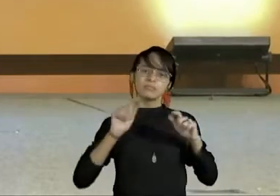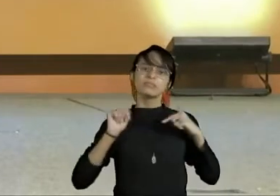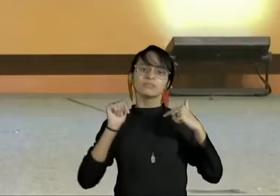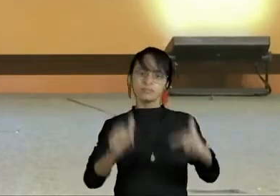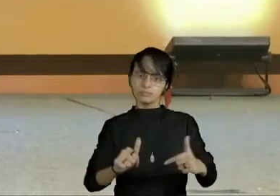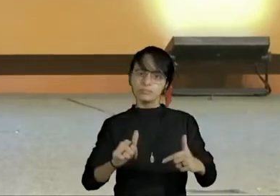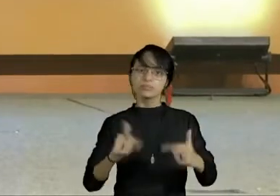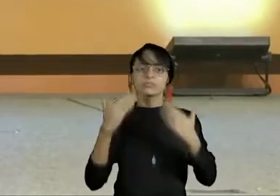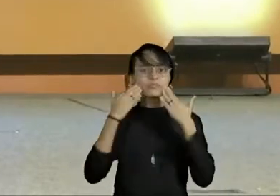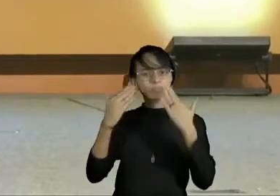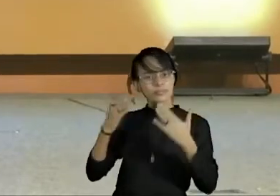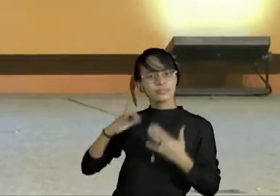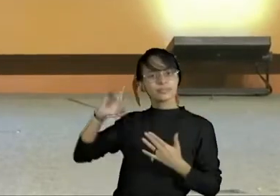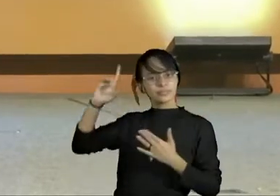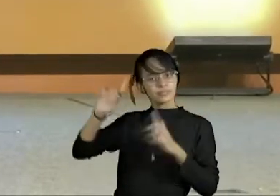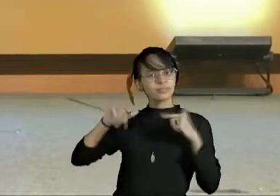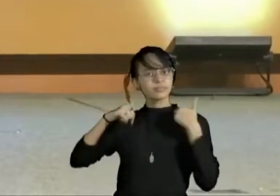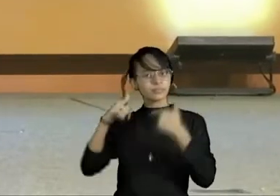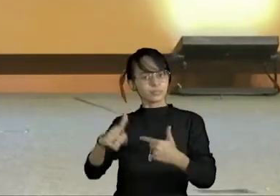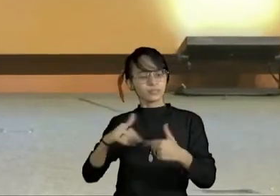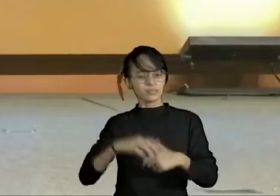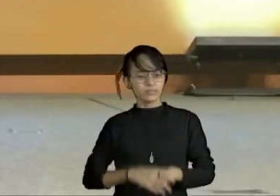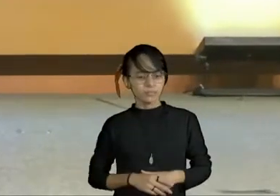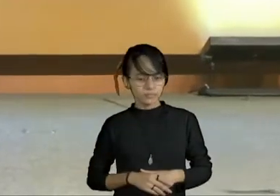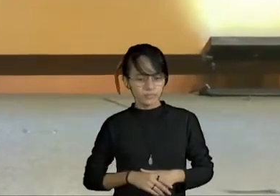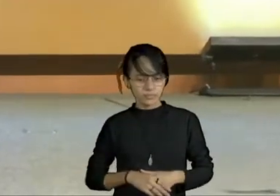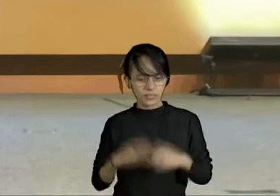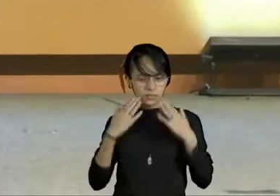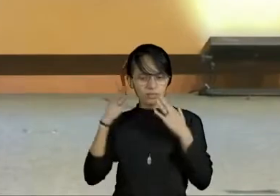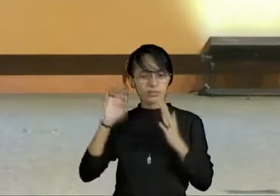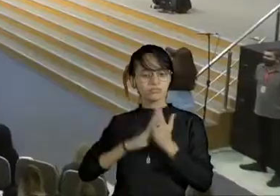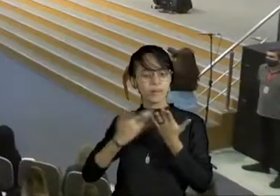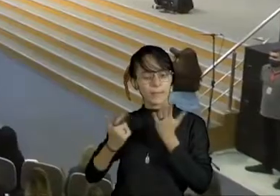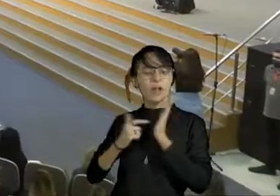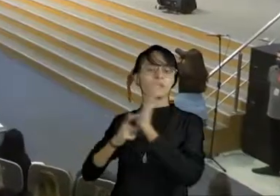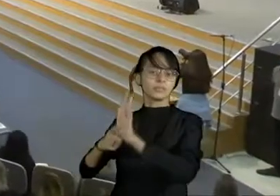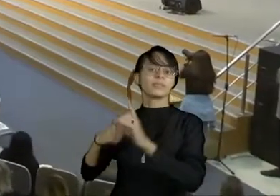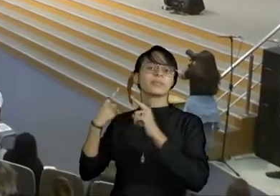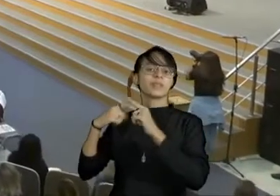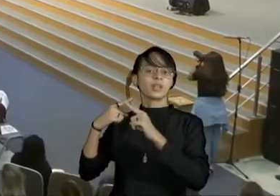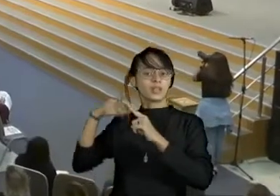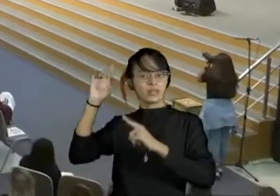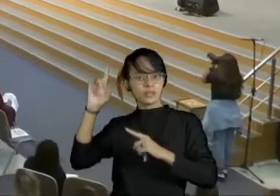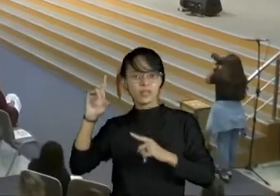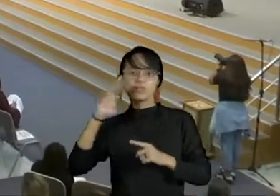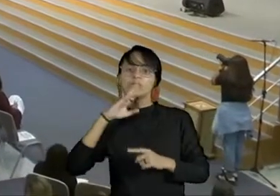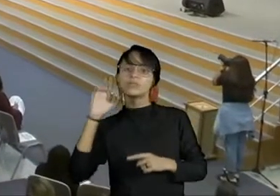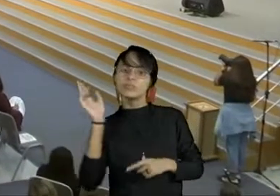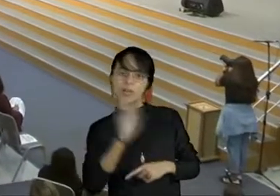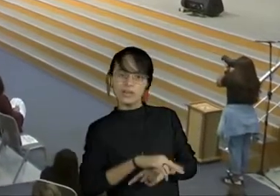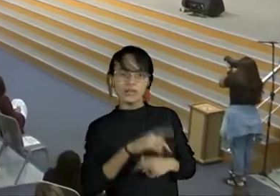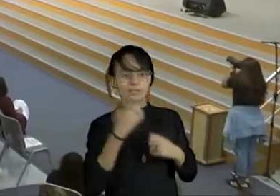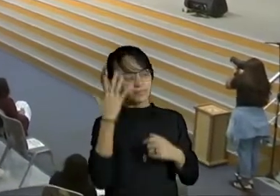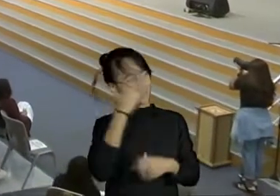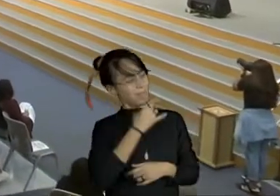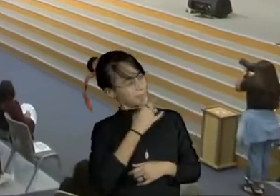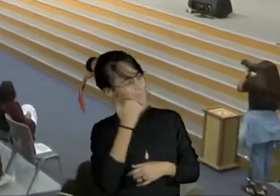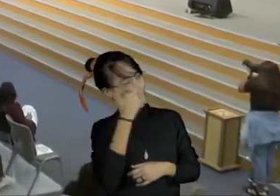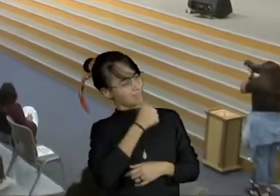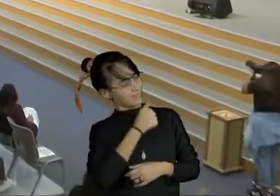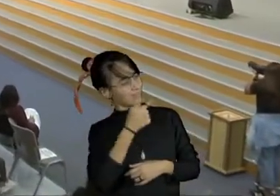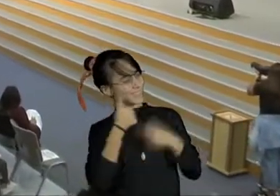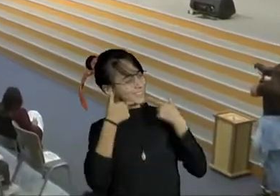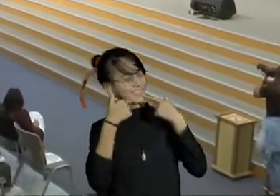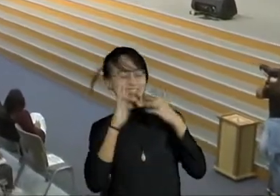comportar diante de Deus, respaldando diante dele a palavra. Por quê? Porque Deus não corresponde a rostinho bonito, nem